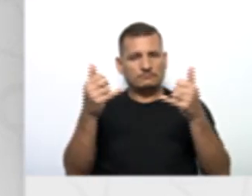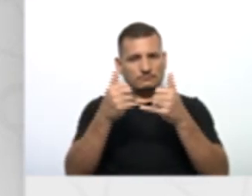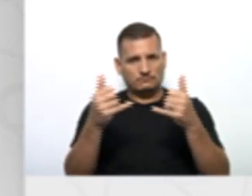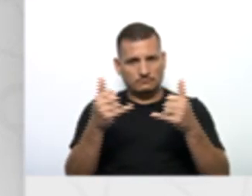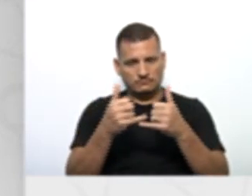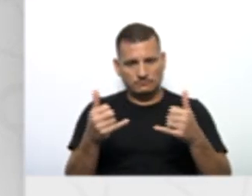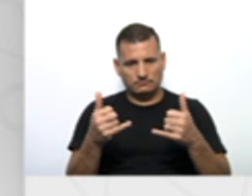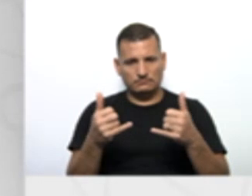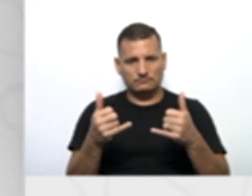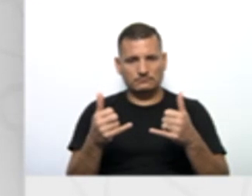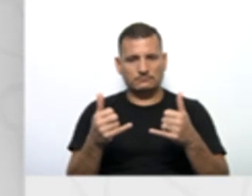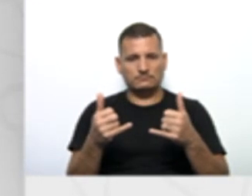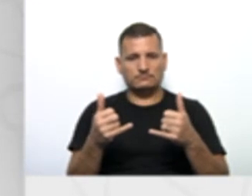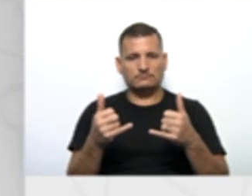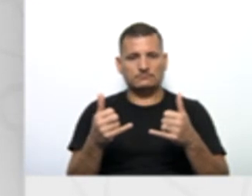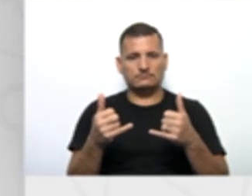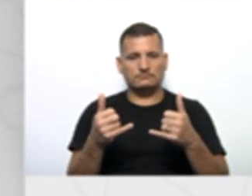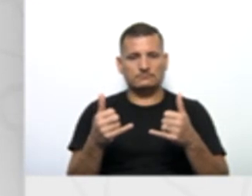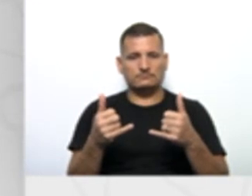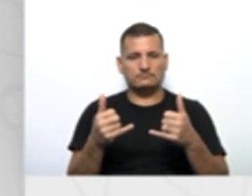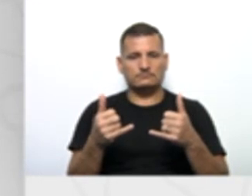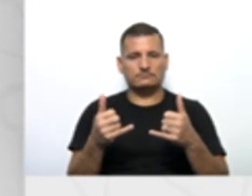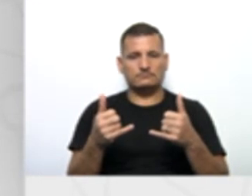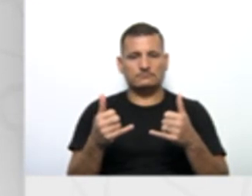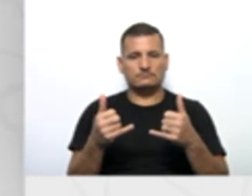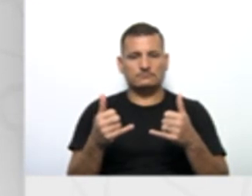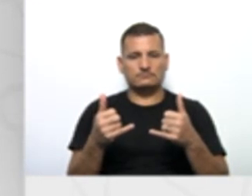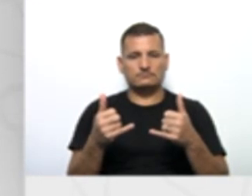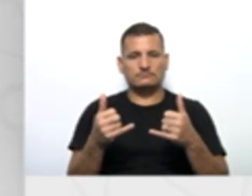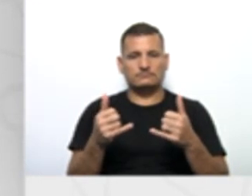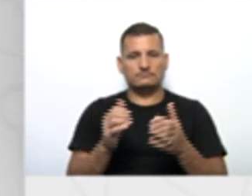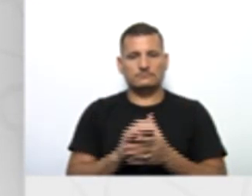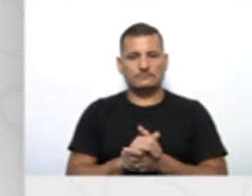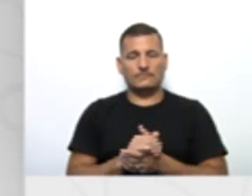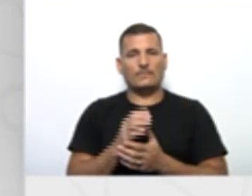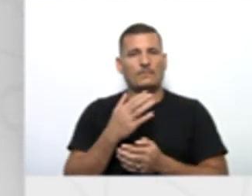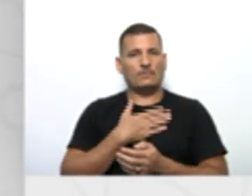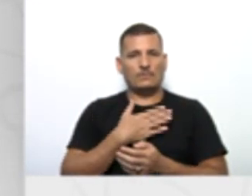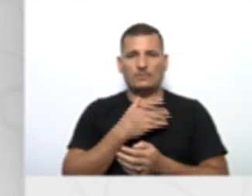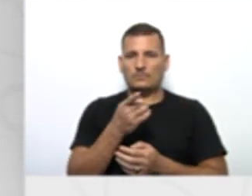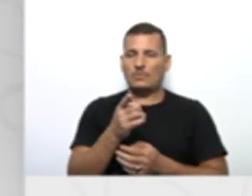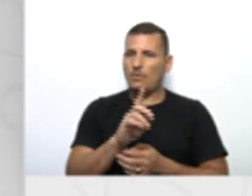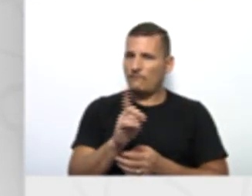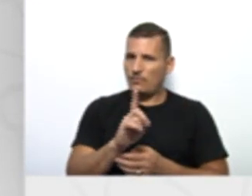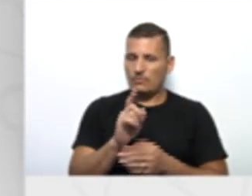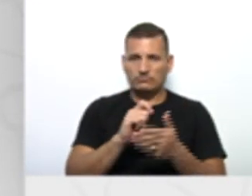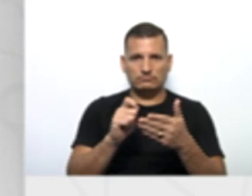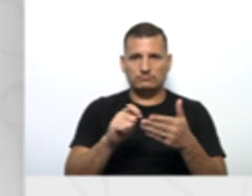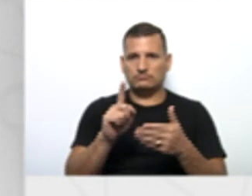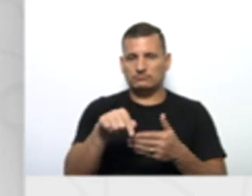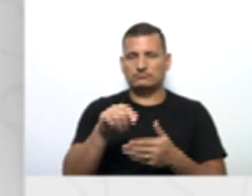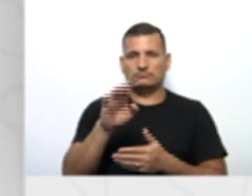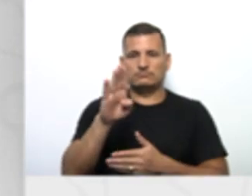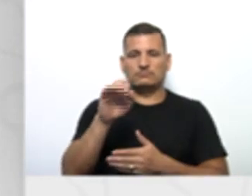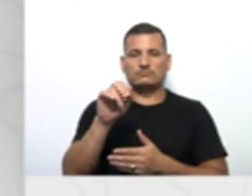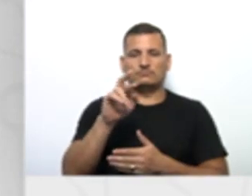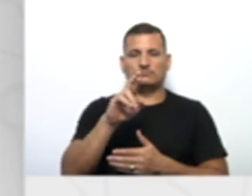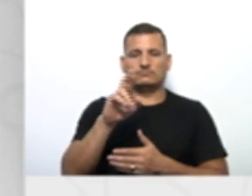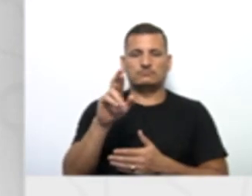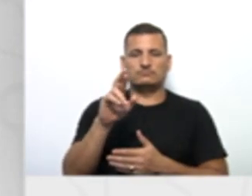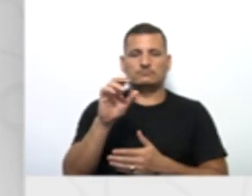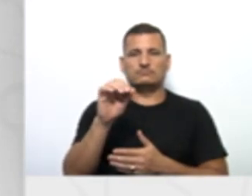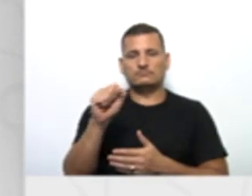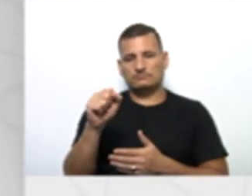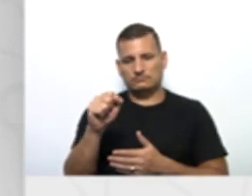texto, ó. A finalidade da pesquisa é... Esse trecho aqui não fui eu que escrevi, foi o Barros. Então, eu destaco entre